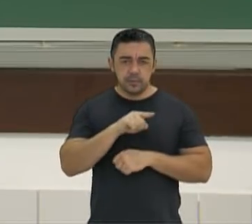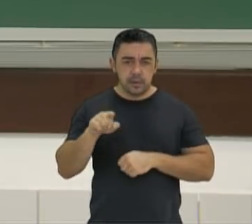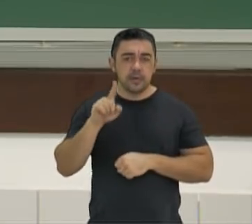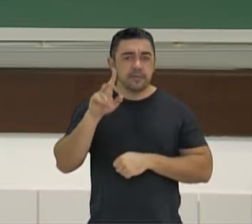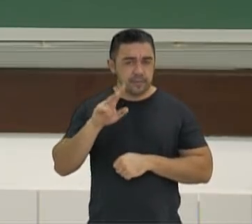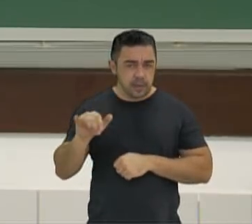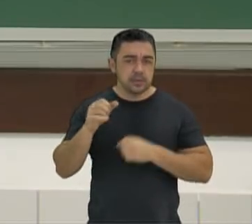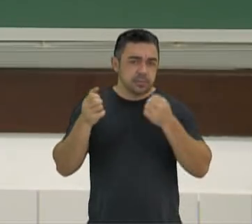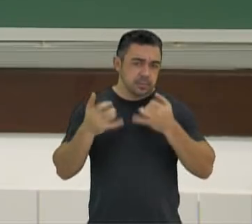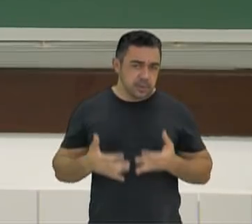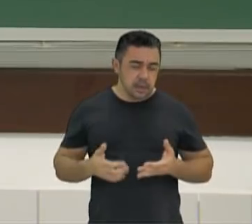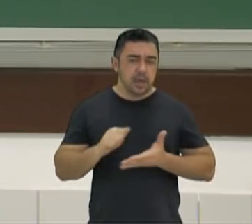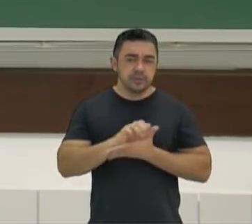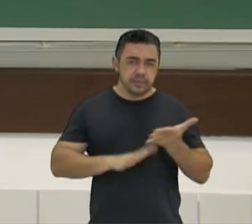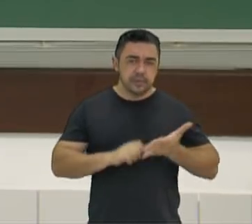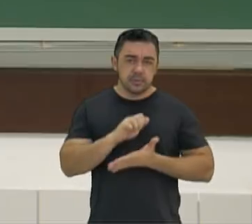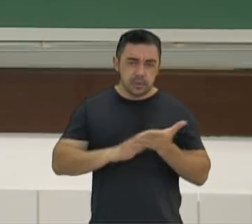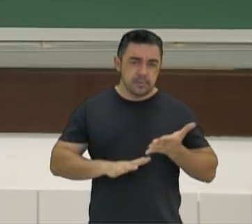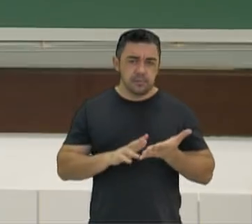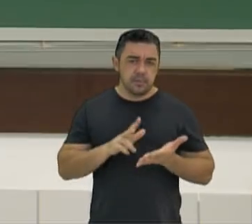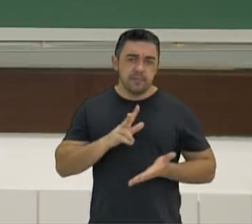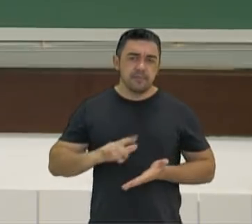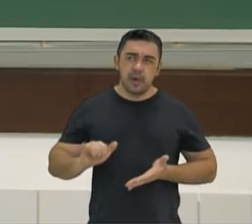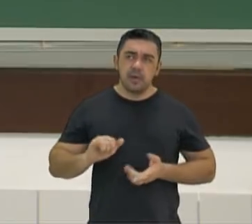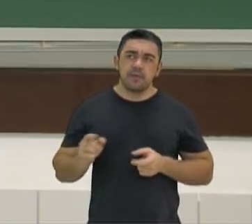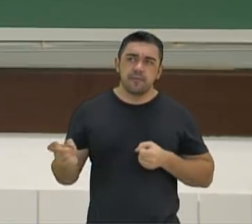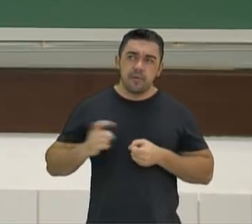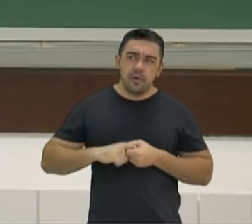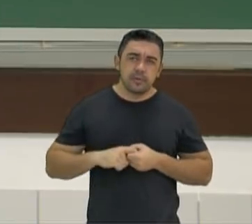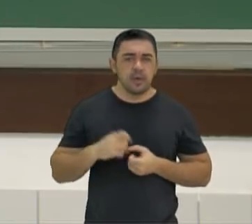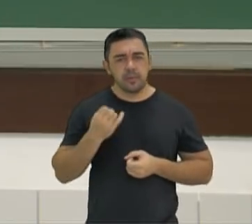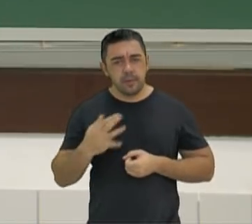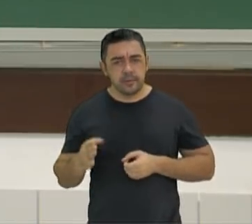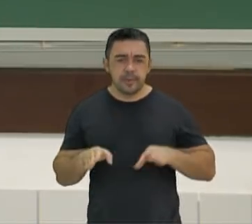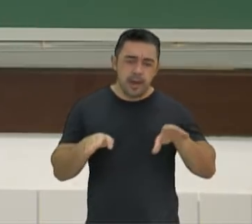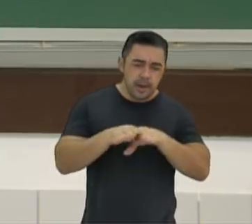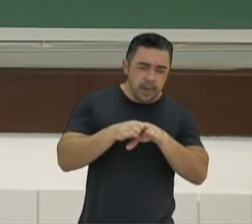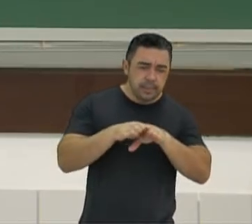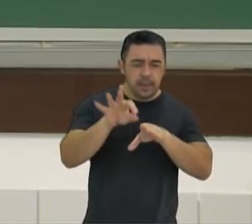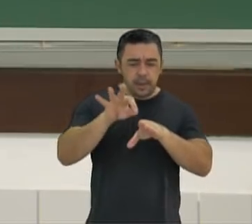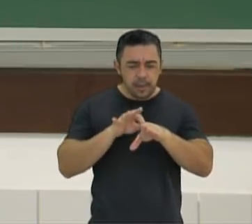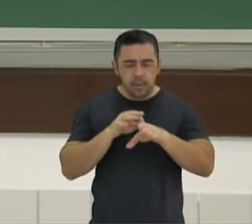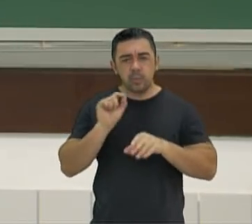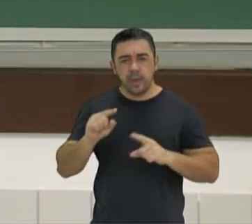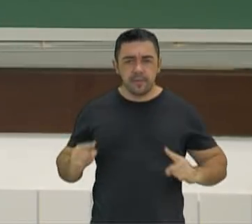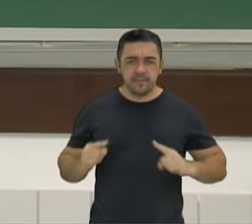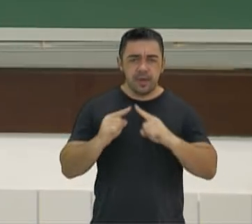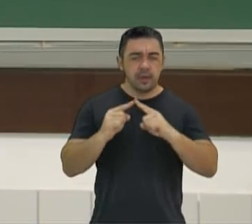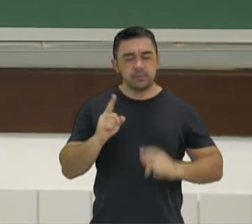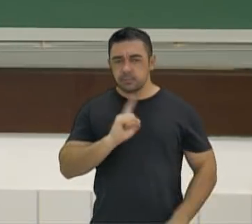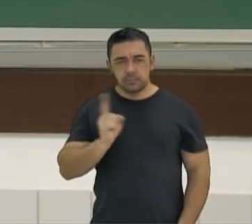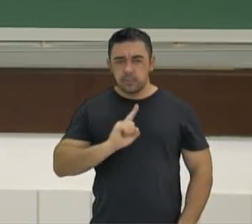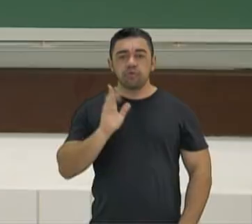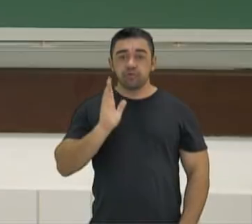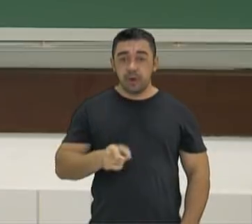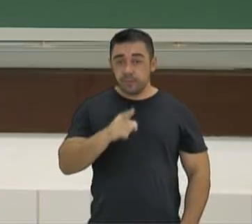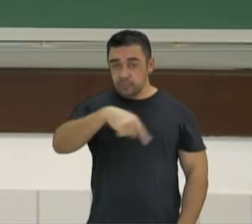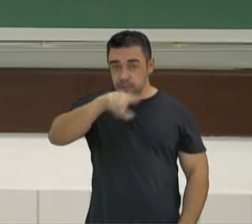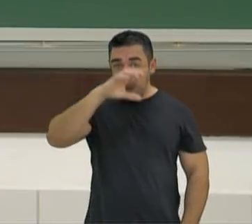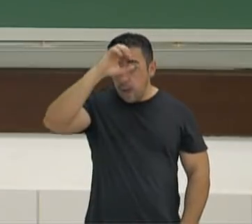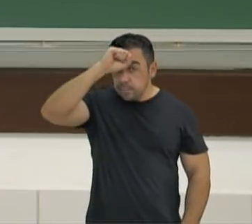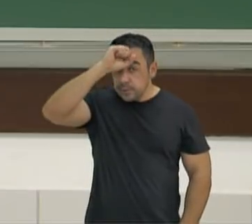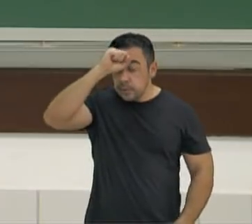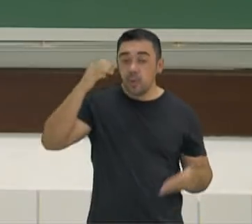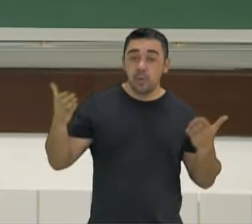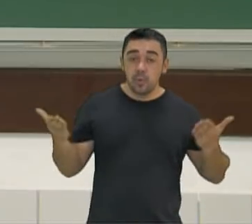acontecer? Ela vai fazer exercícios e ela não vai mais ficar falando assim, aresta, o que é vértice? Não, porque isso vocês já aprenderam na